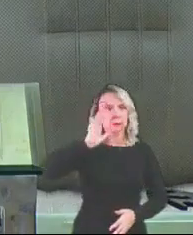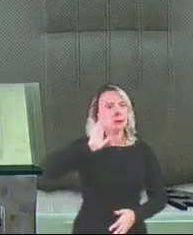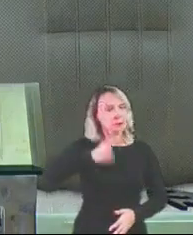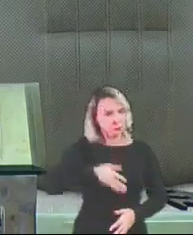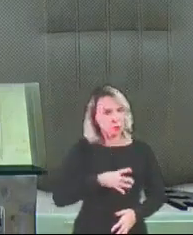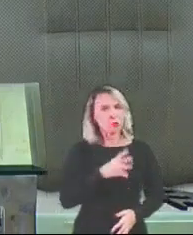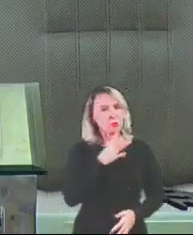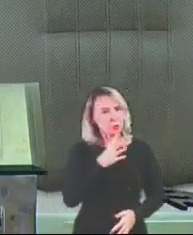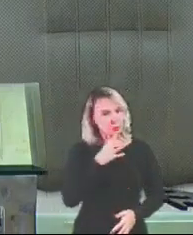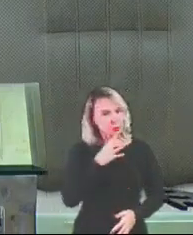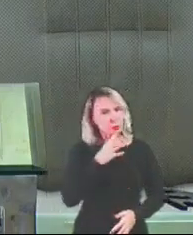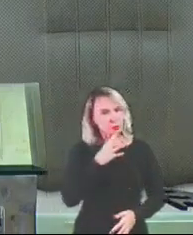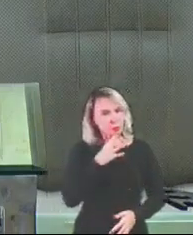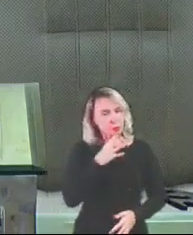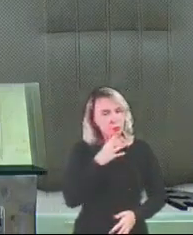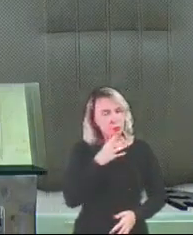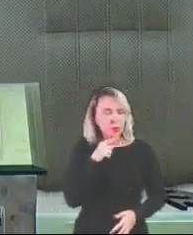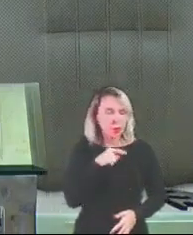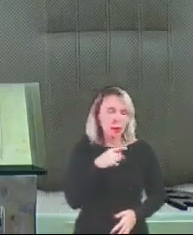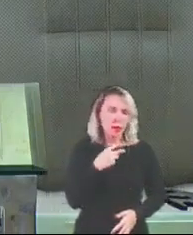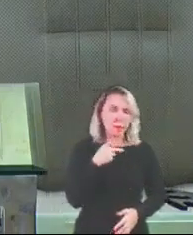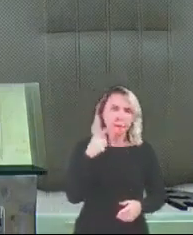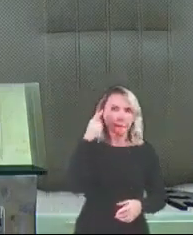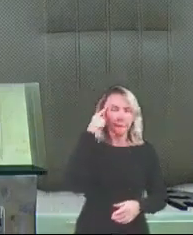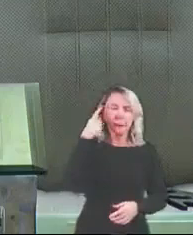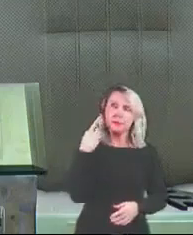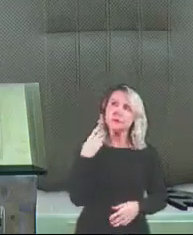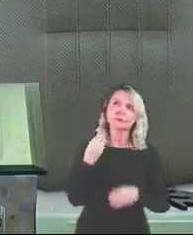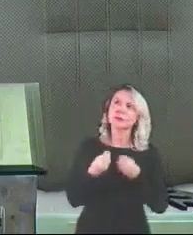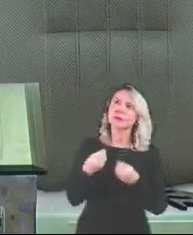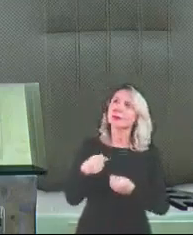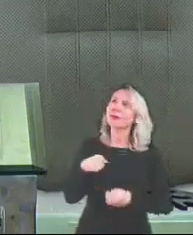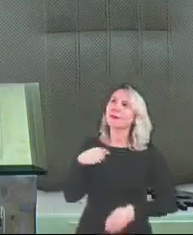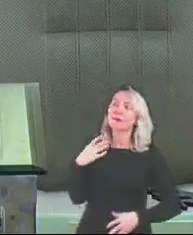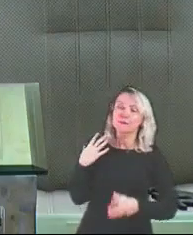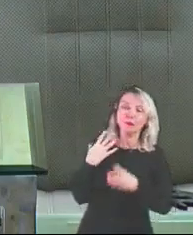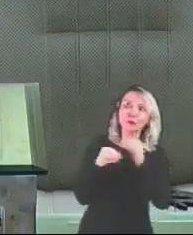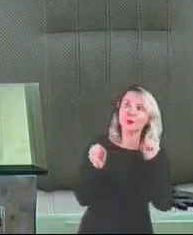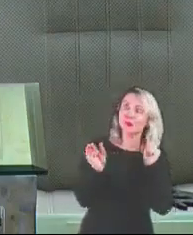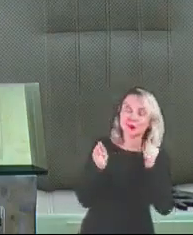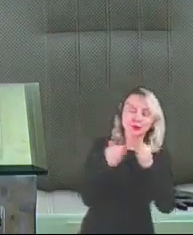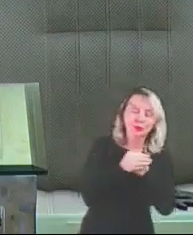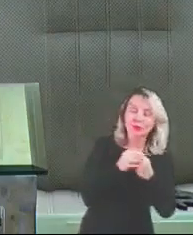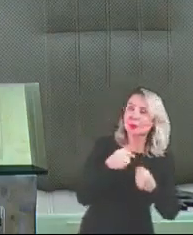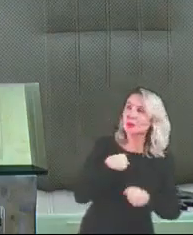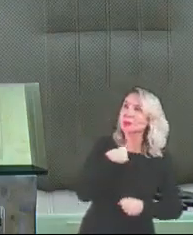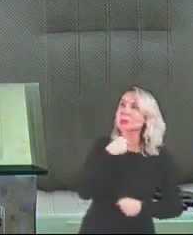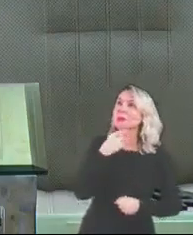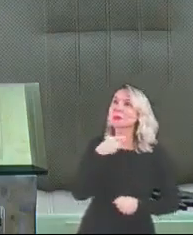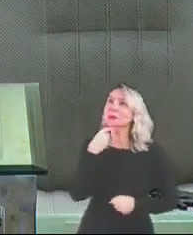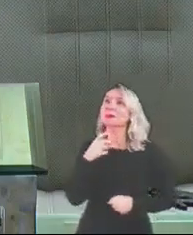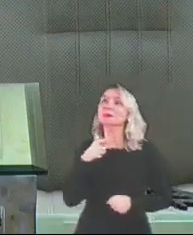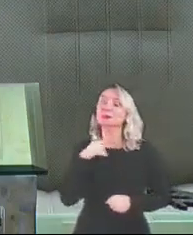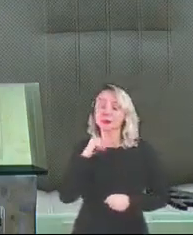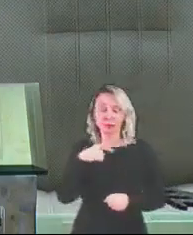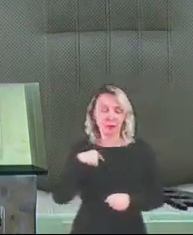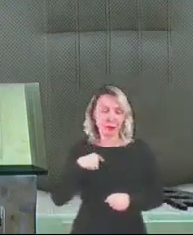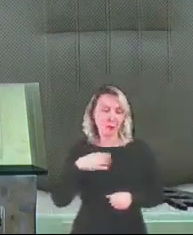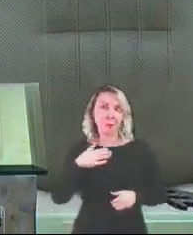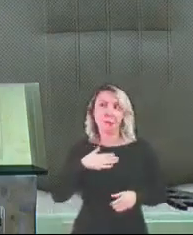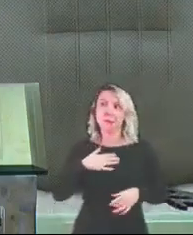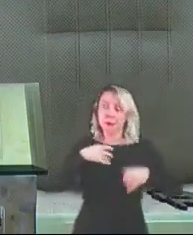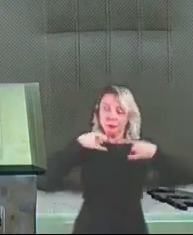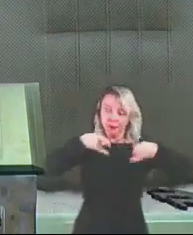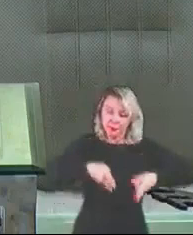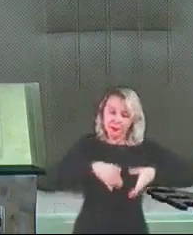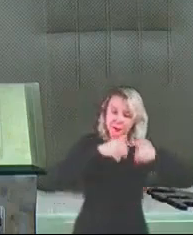antemão. E ele diz: como é que eu posso fugir da tua presença? Se eu colocar a minha cama nos mais altos